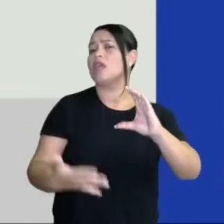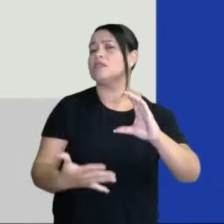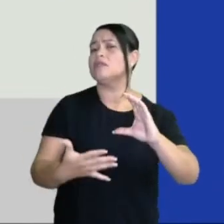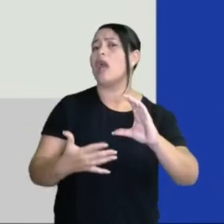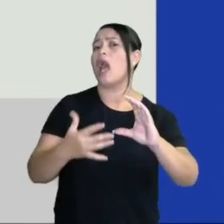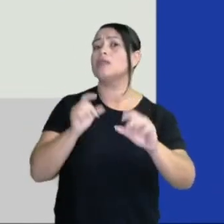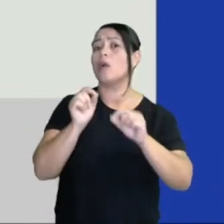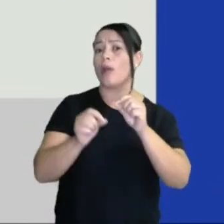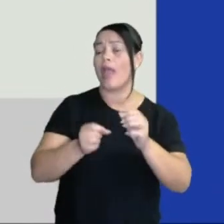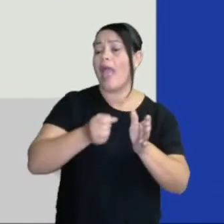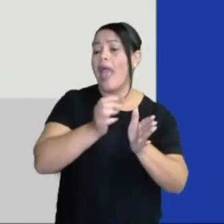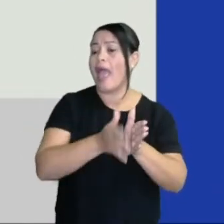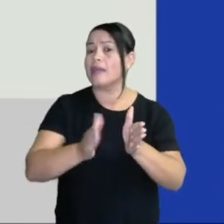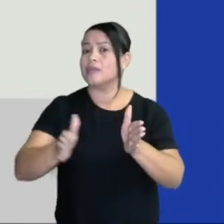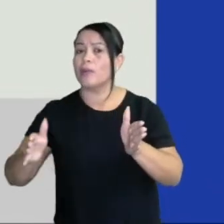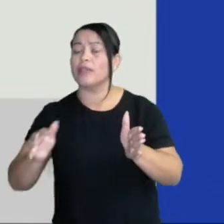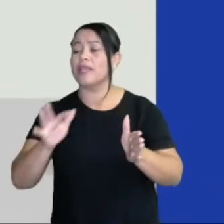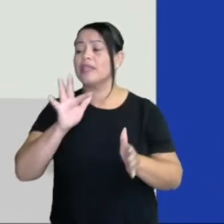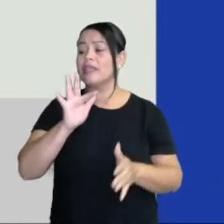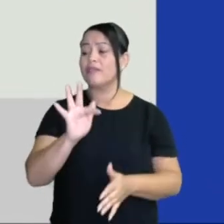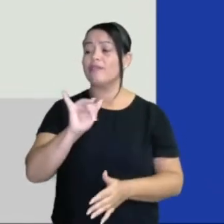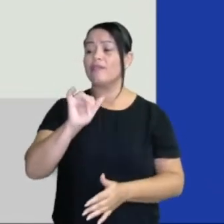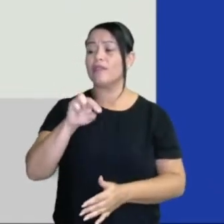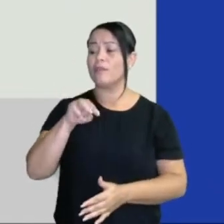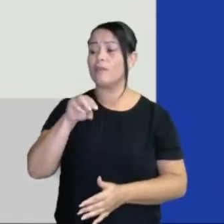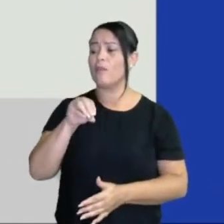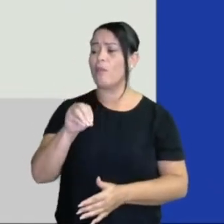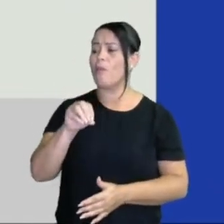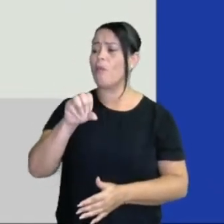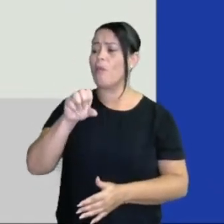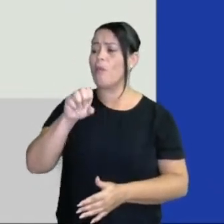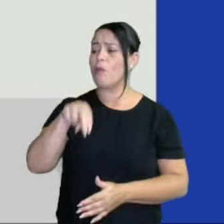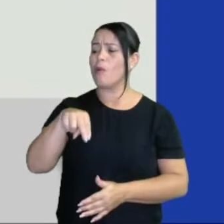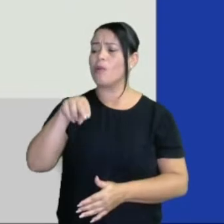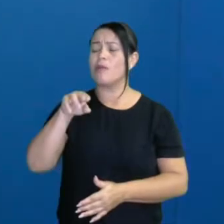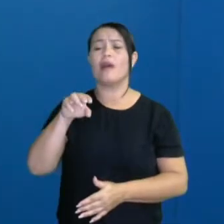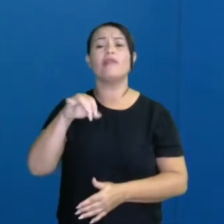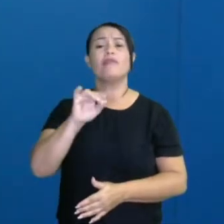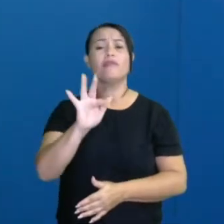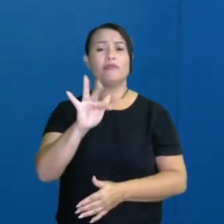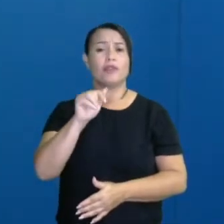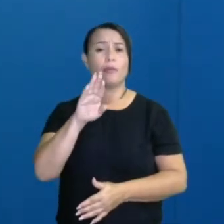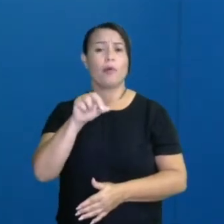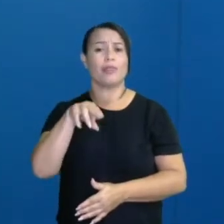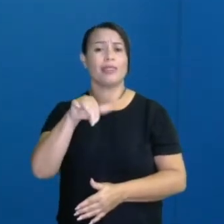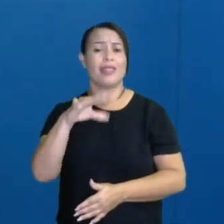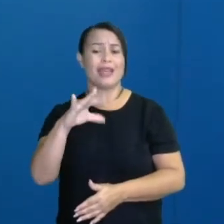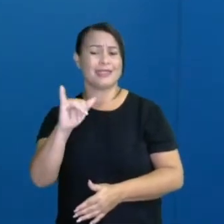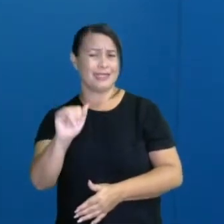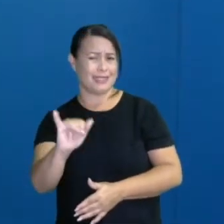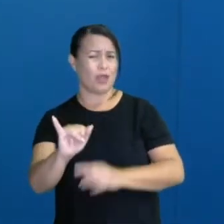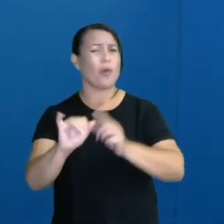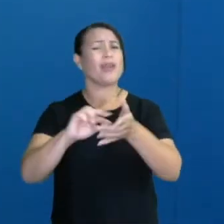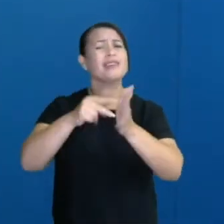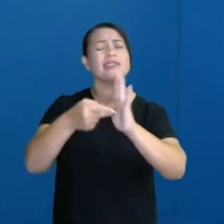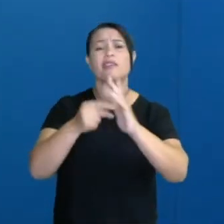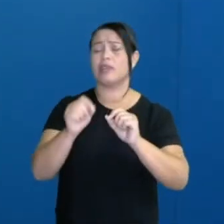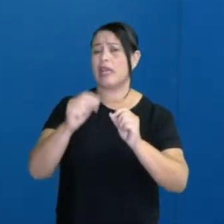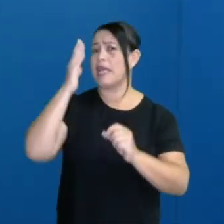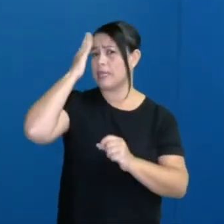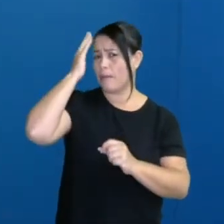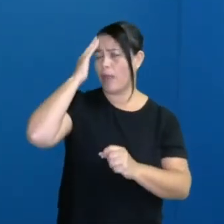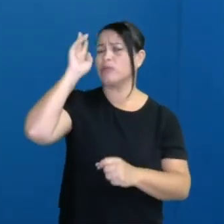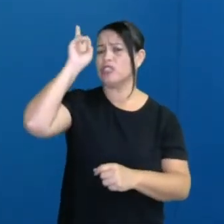a sequência de Fibonacci. Fibonacci, quem é Fibonacci, né? Sabemos o seguinte, toda